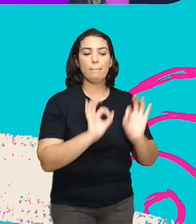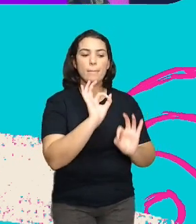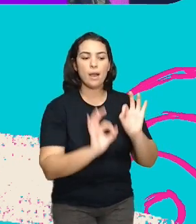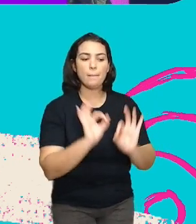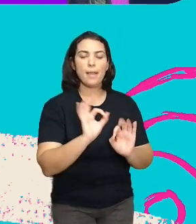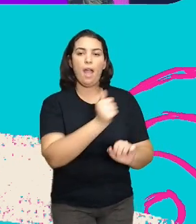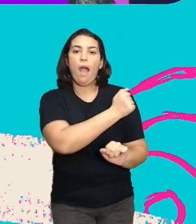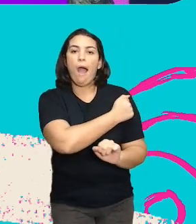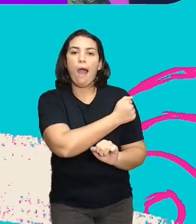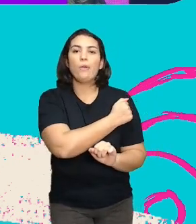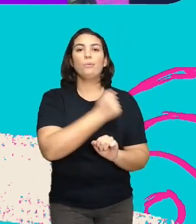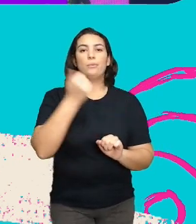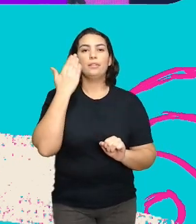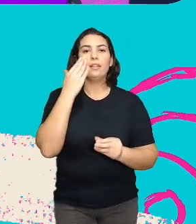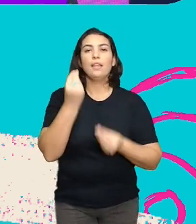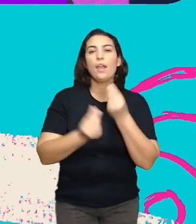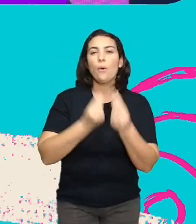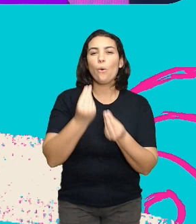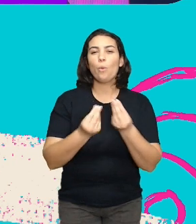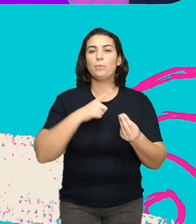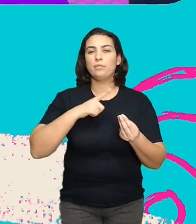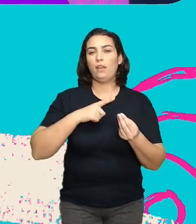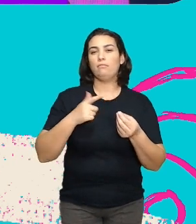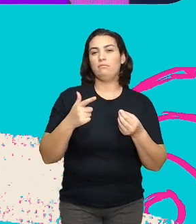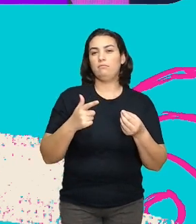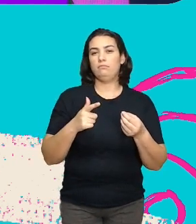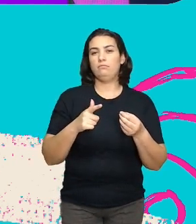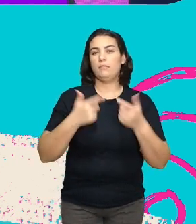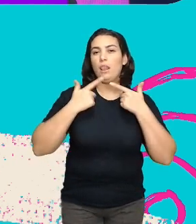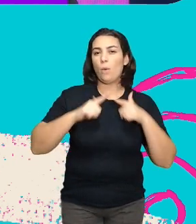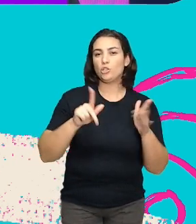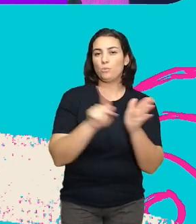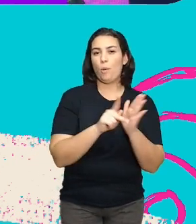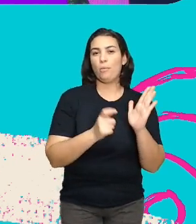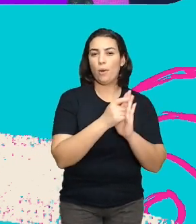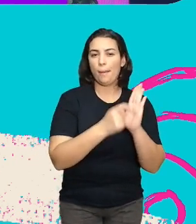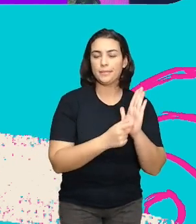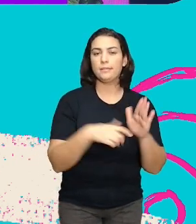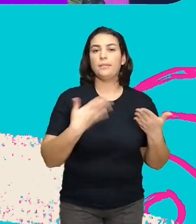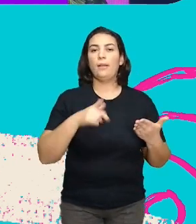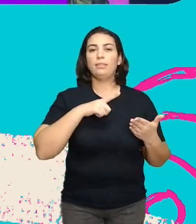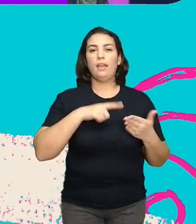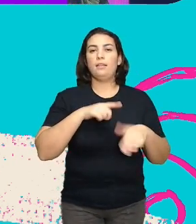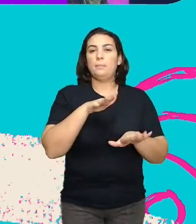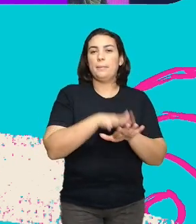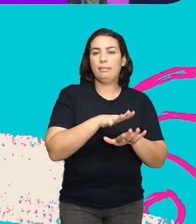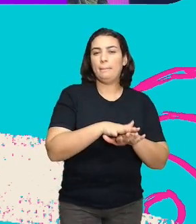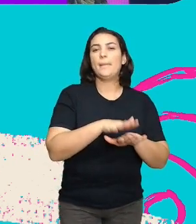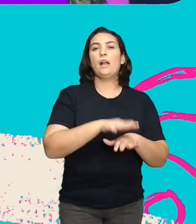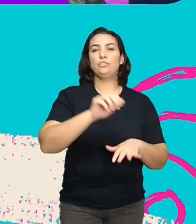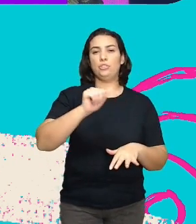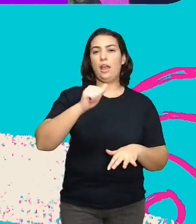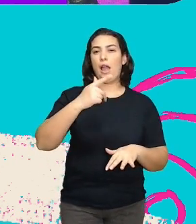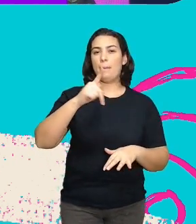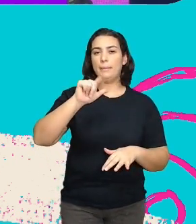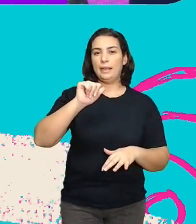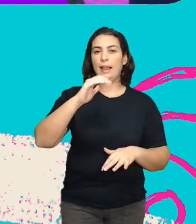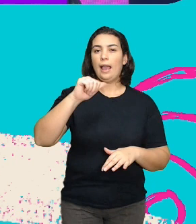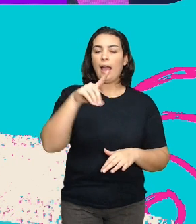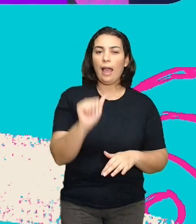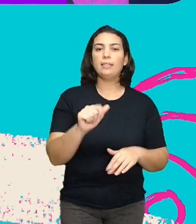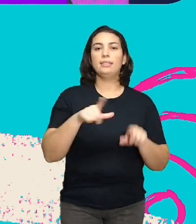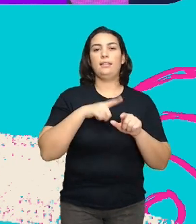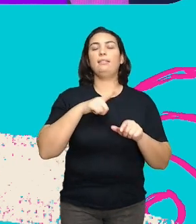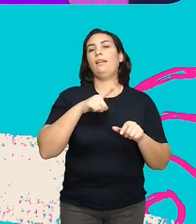essas linguagens tão complexas exigem, né? Então, matemática aplicada, experimentação, jogos de raciocínio lógico-matemático,